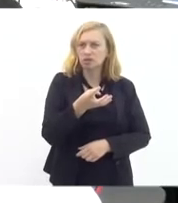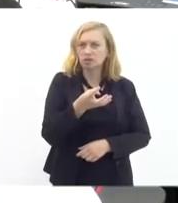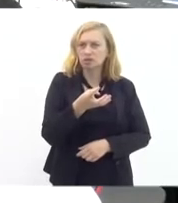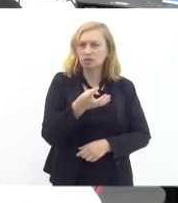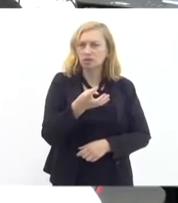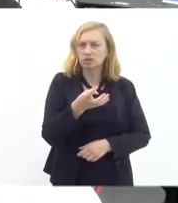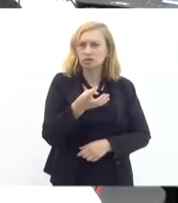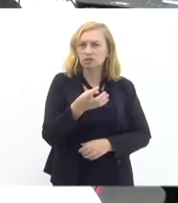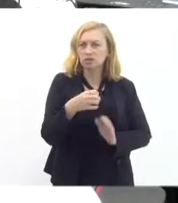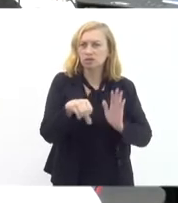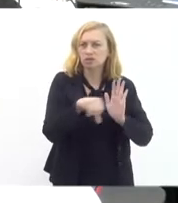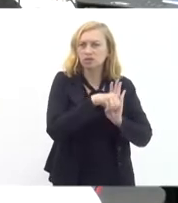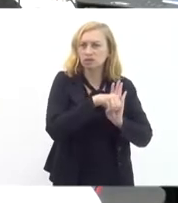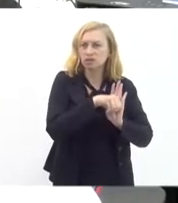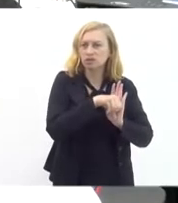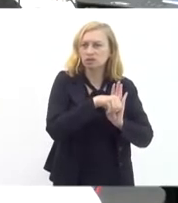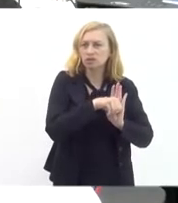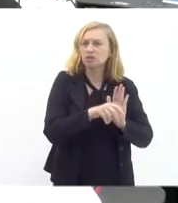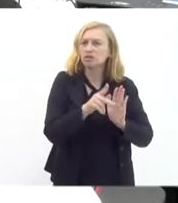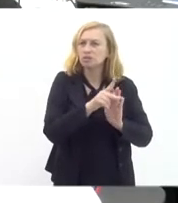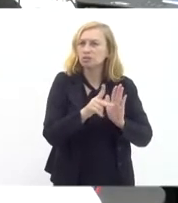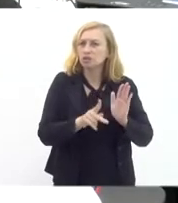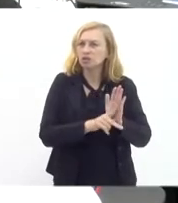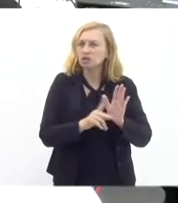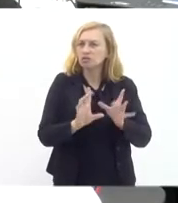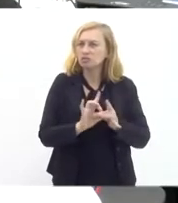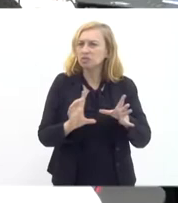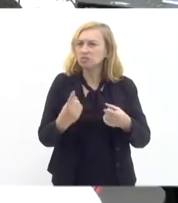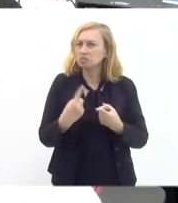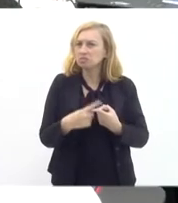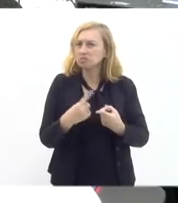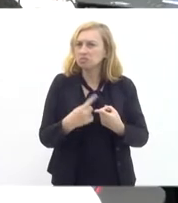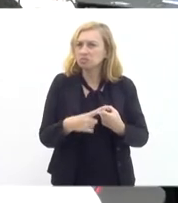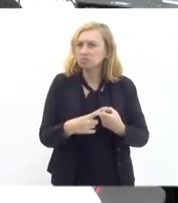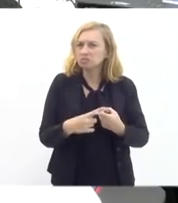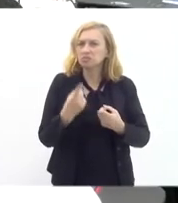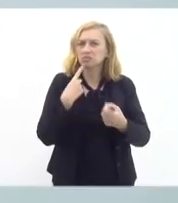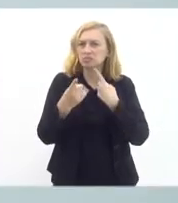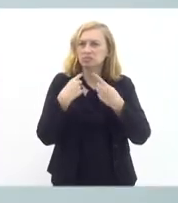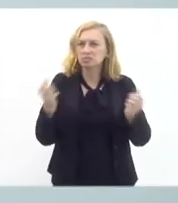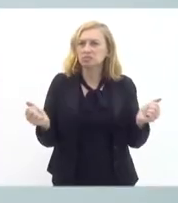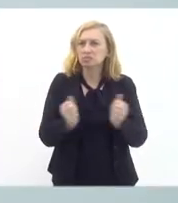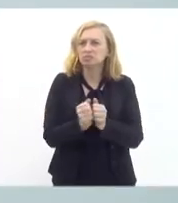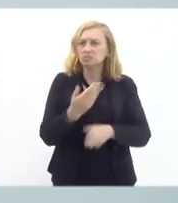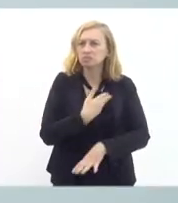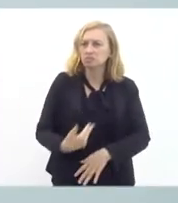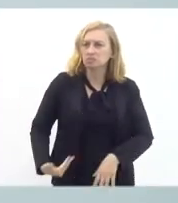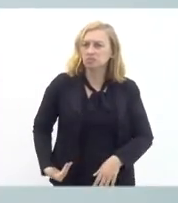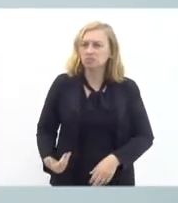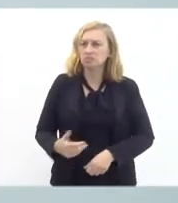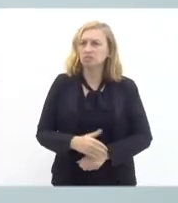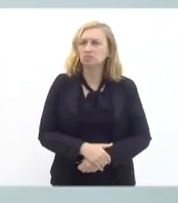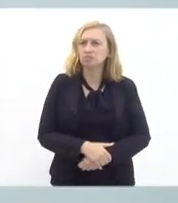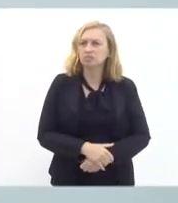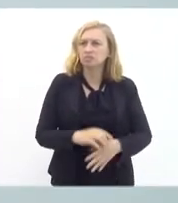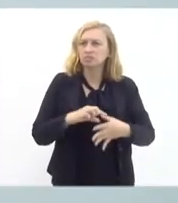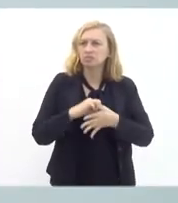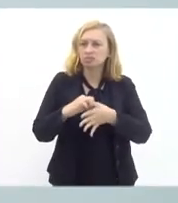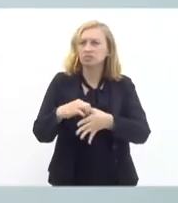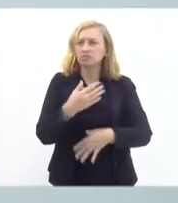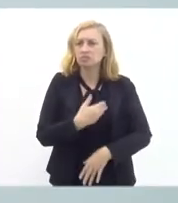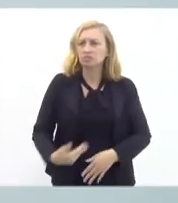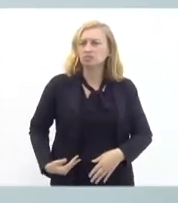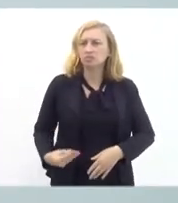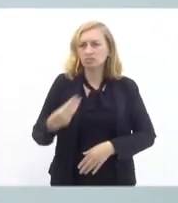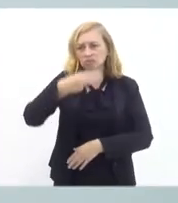ser provavelmente vai ter que ser um projeto autorizativo, né? Porque a gente debate junto com o governador. Com o líder de governo, Márcio Pacheco,